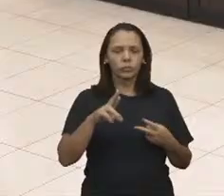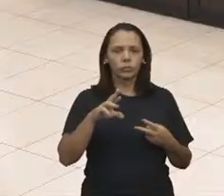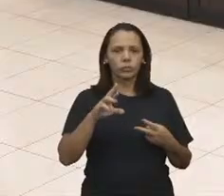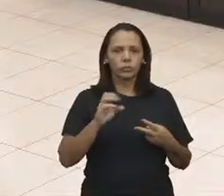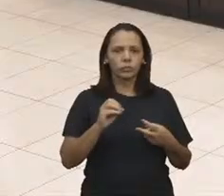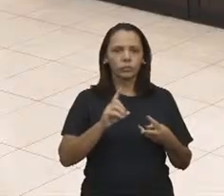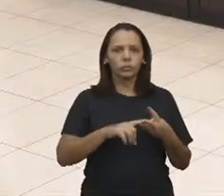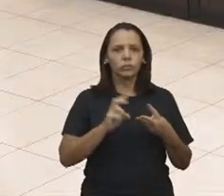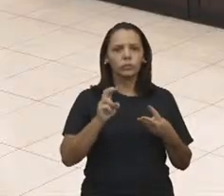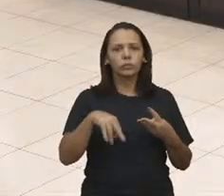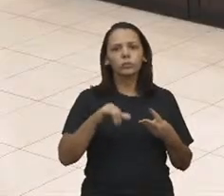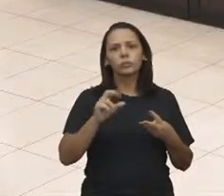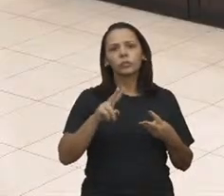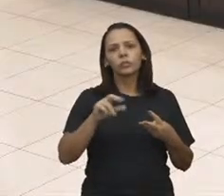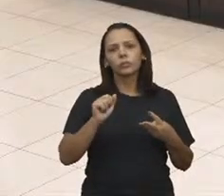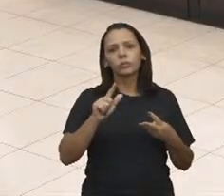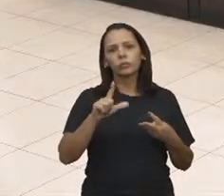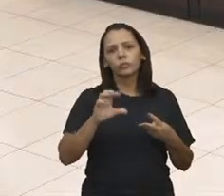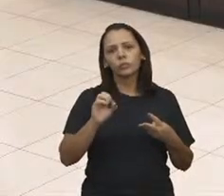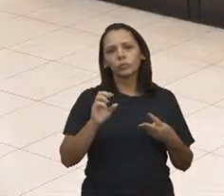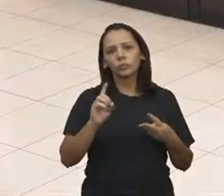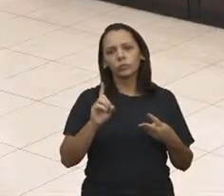lá, gente.